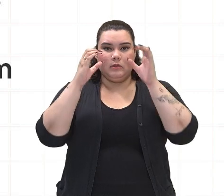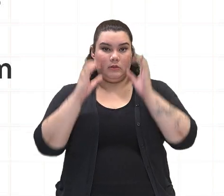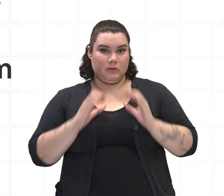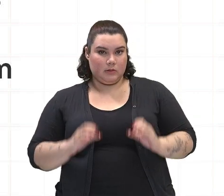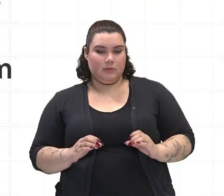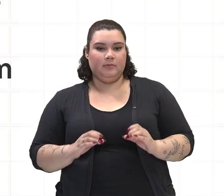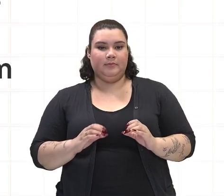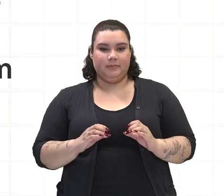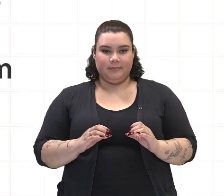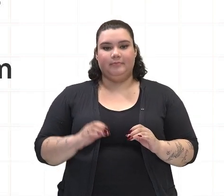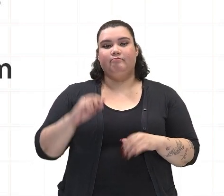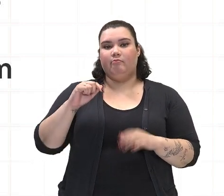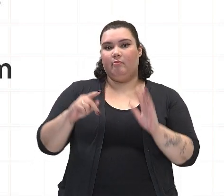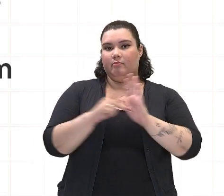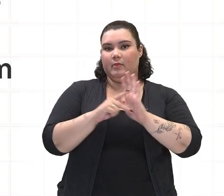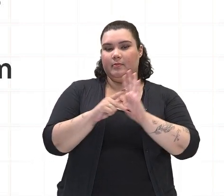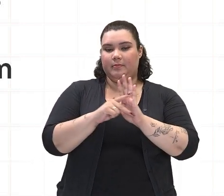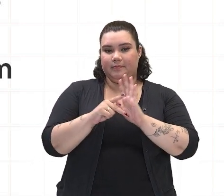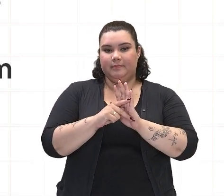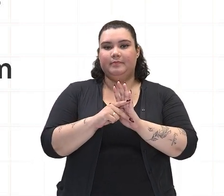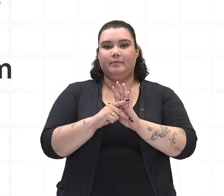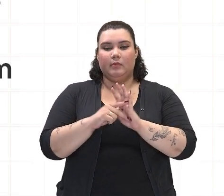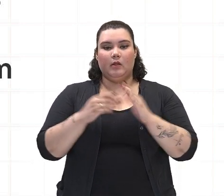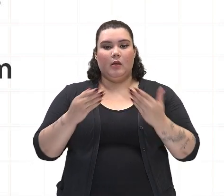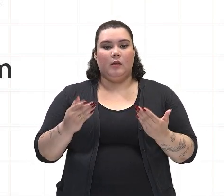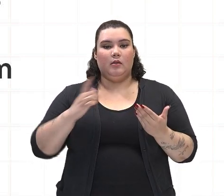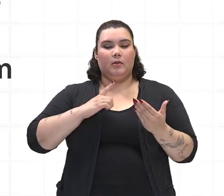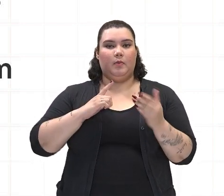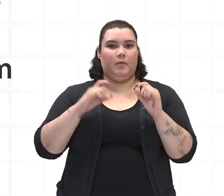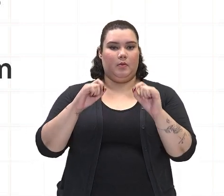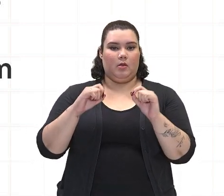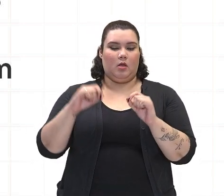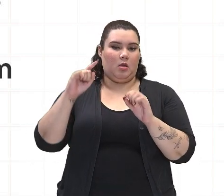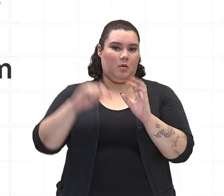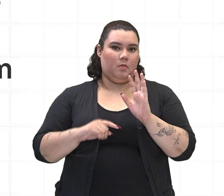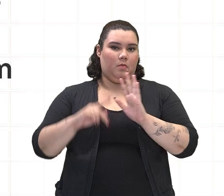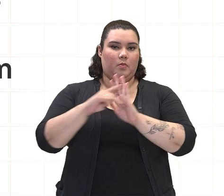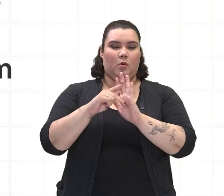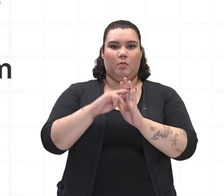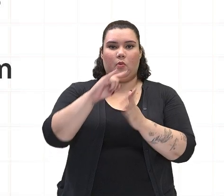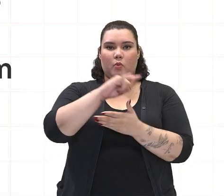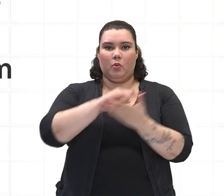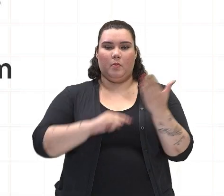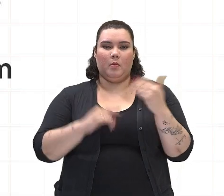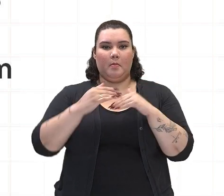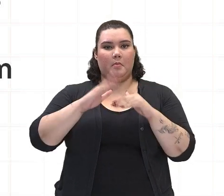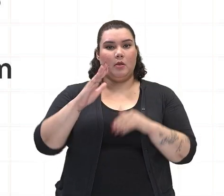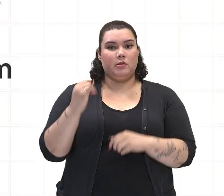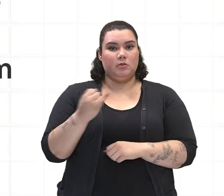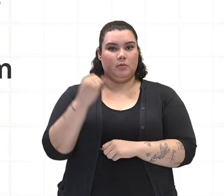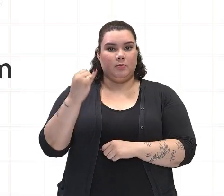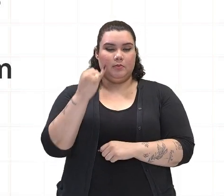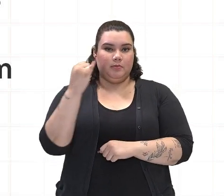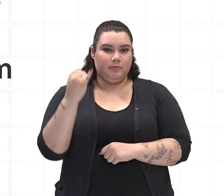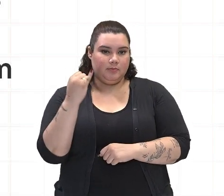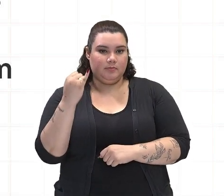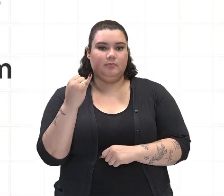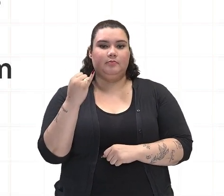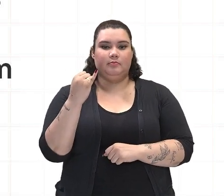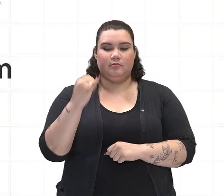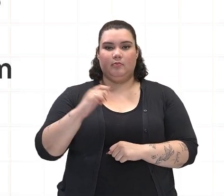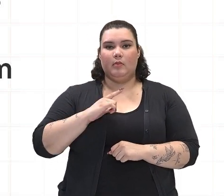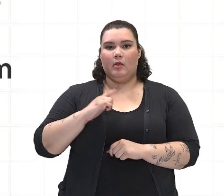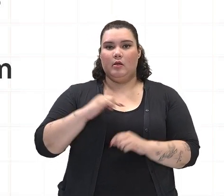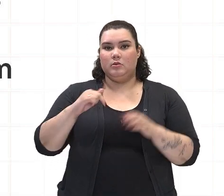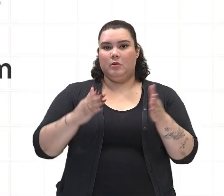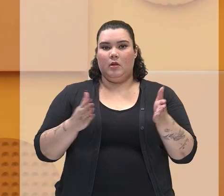já verificamos e vamos reafirmar que pode ser considerado o documento mais importante desse